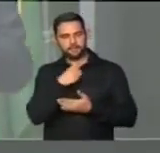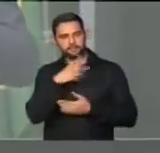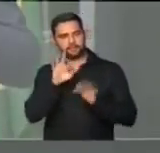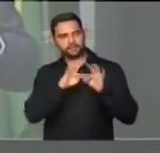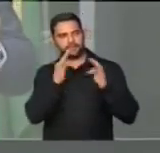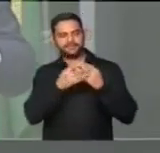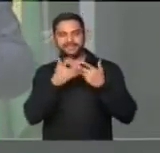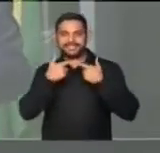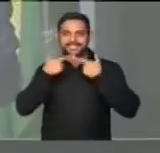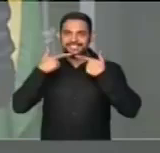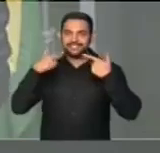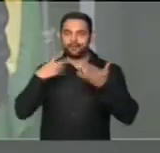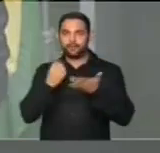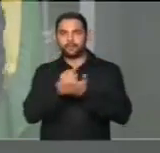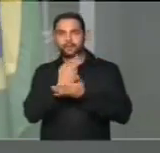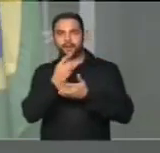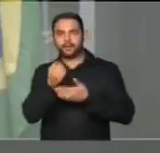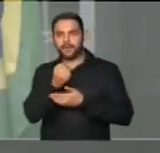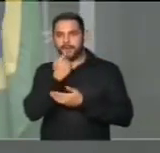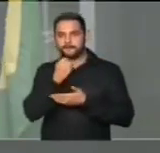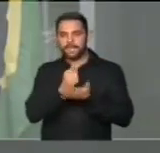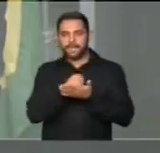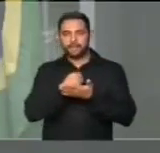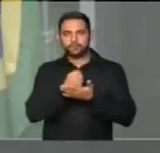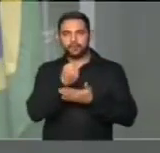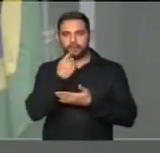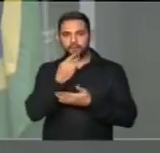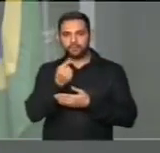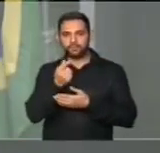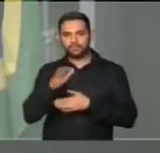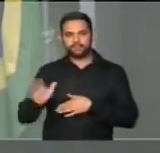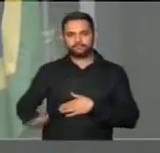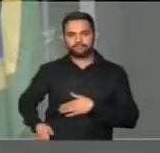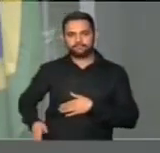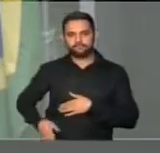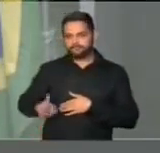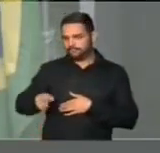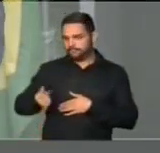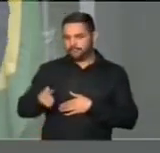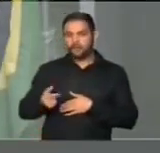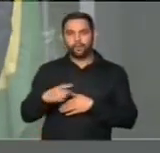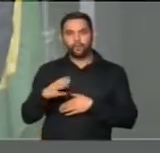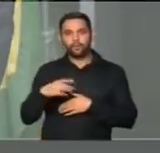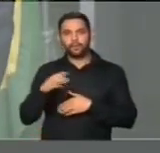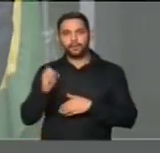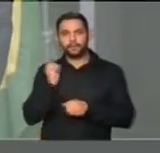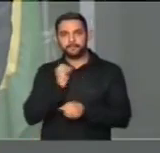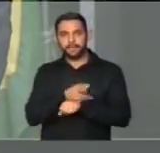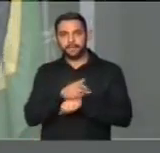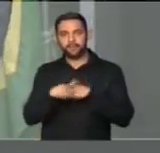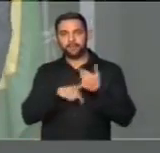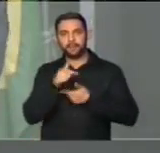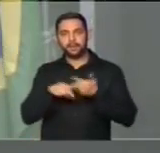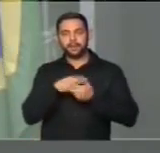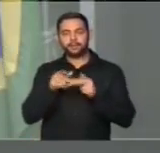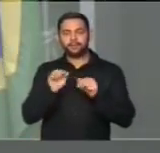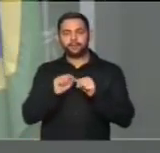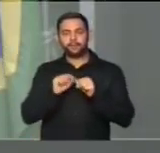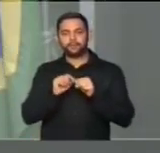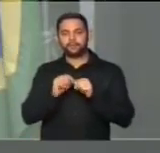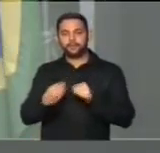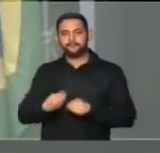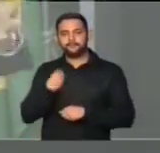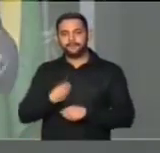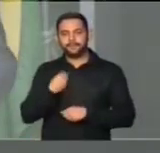muito sorridente, comprando medicamentos, com dinheiro no bolso, com emprego, com uma